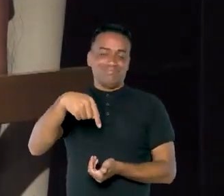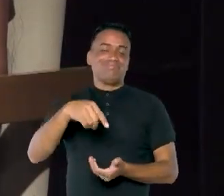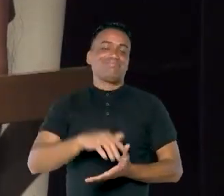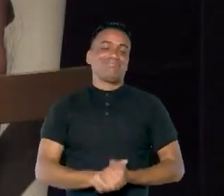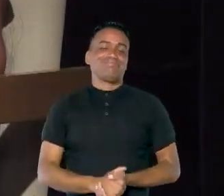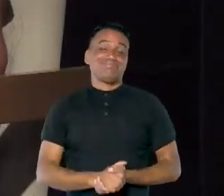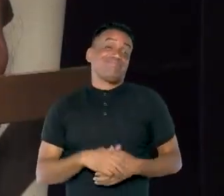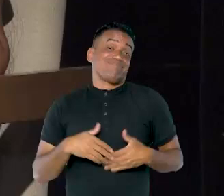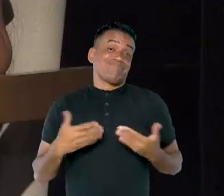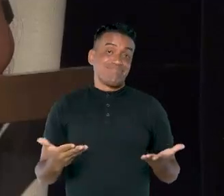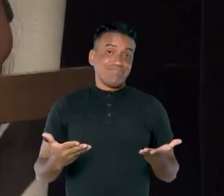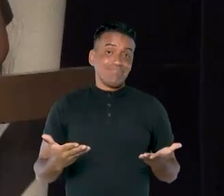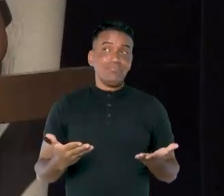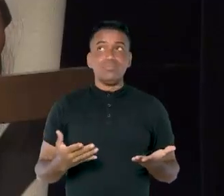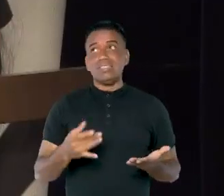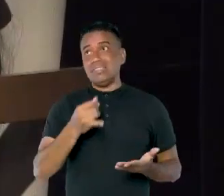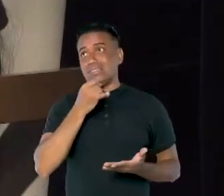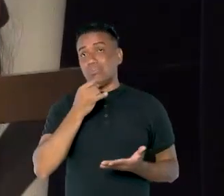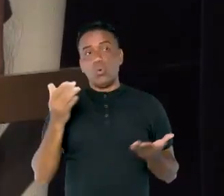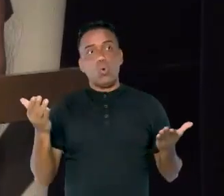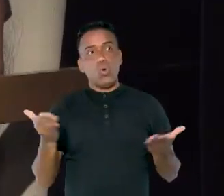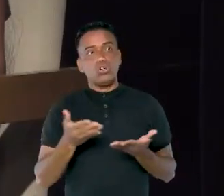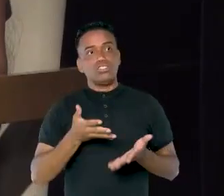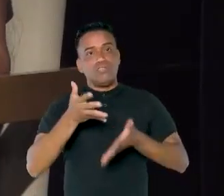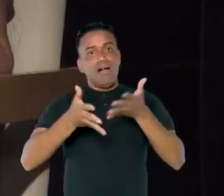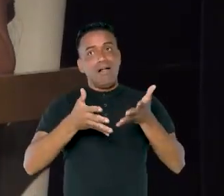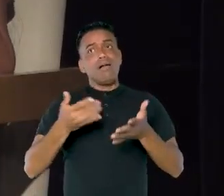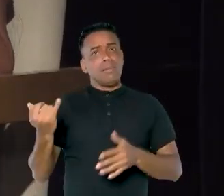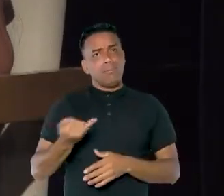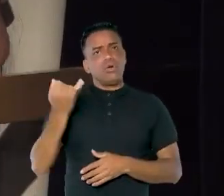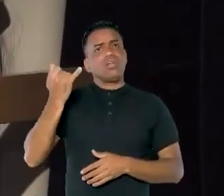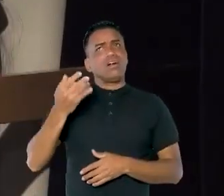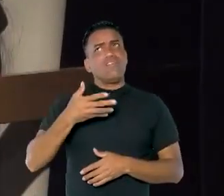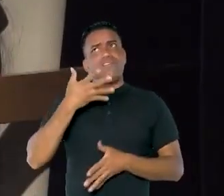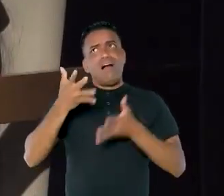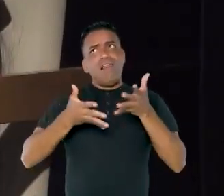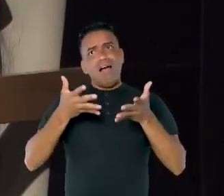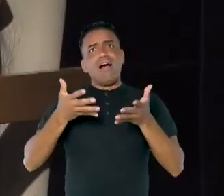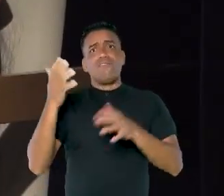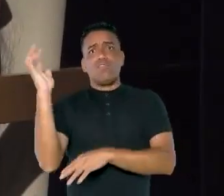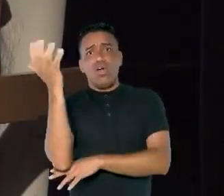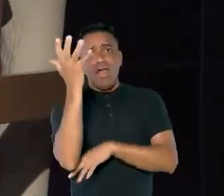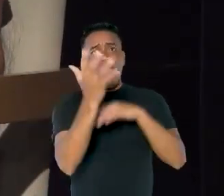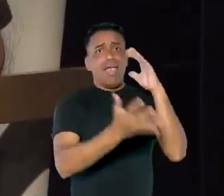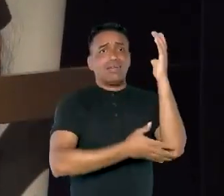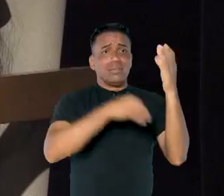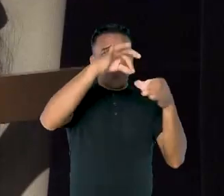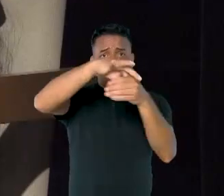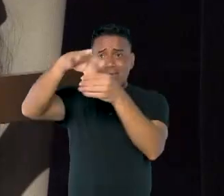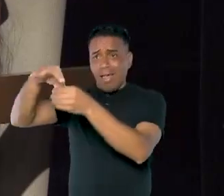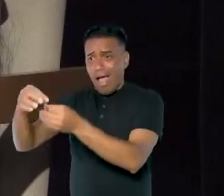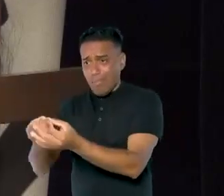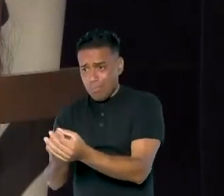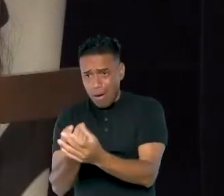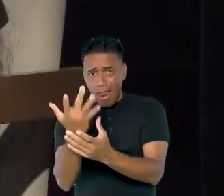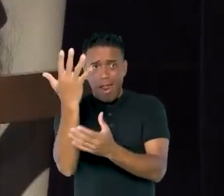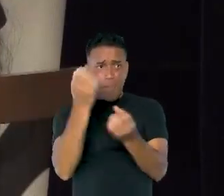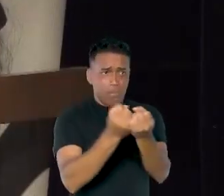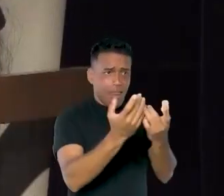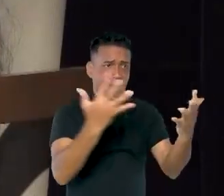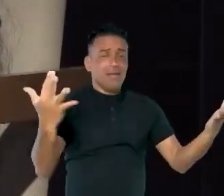Né? Então, hoje eles falam, é importante a gente falar de reflorestamento. Quanto tempo que tem